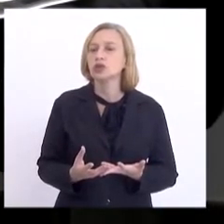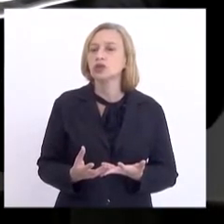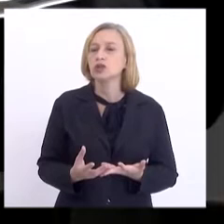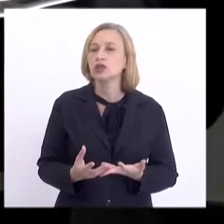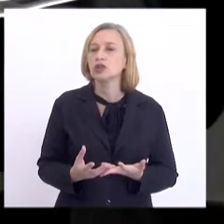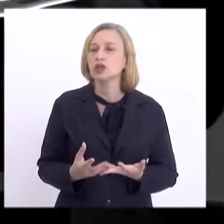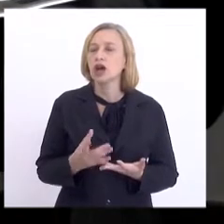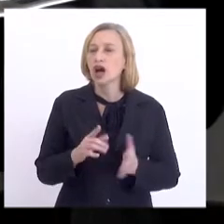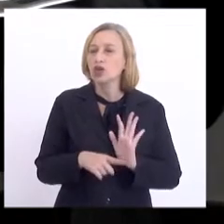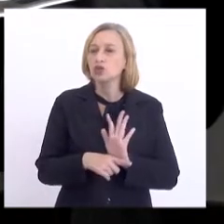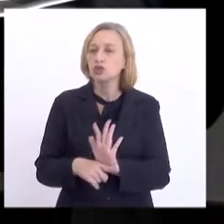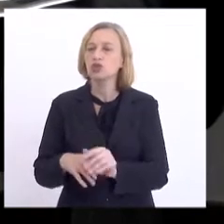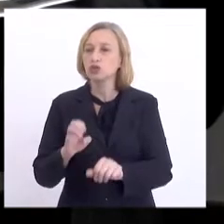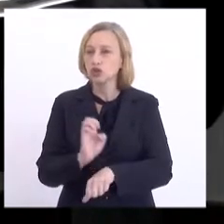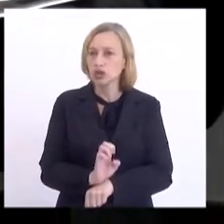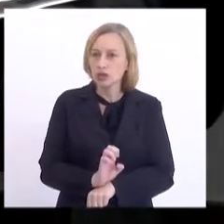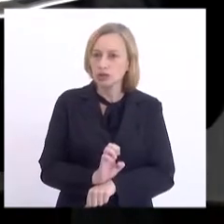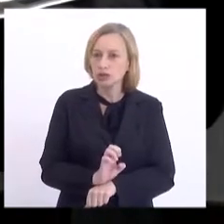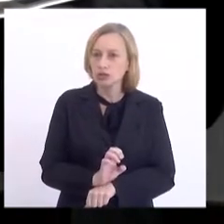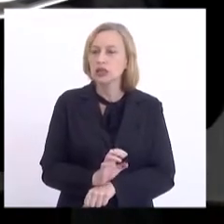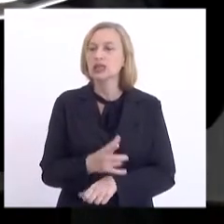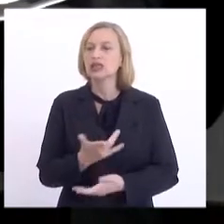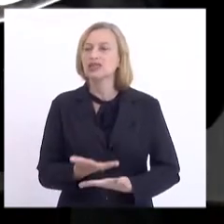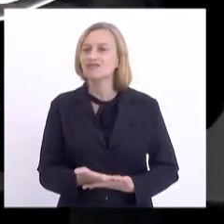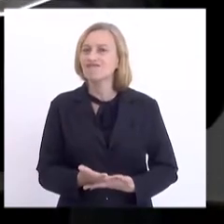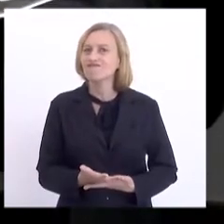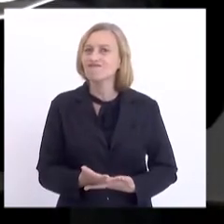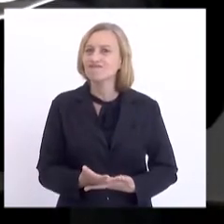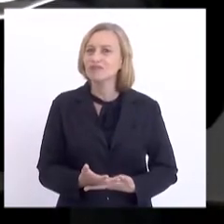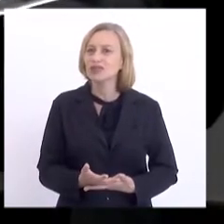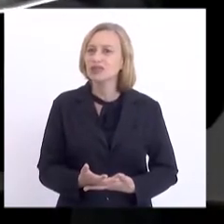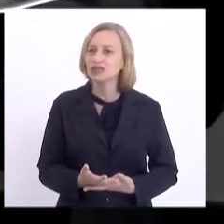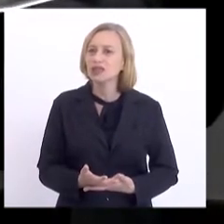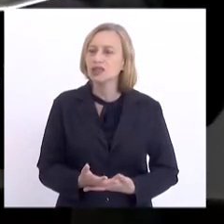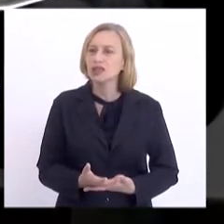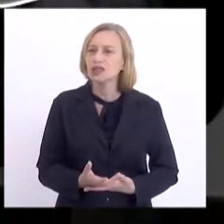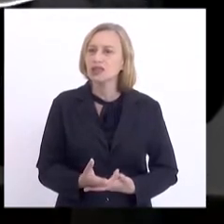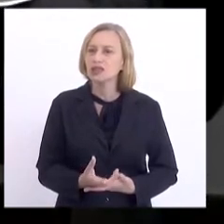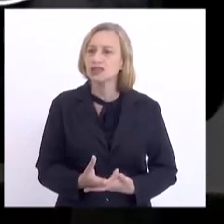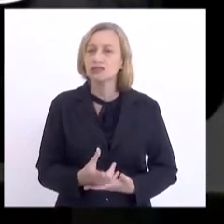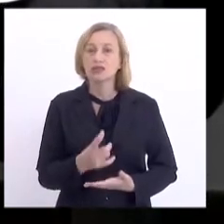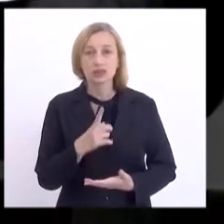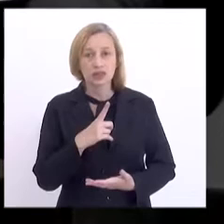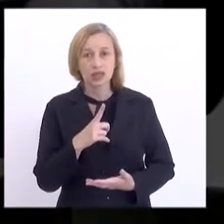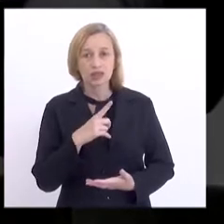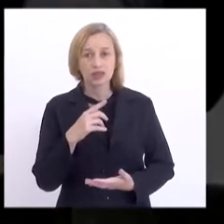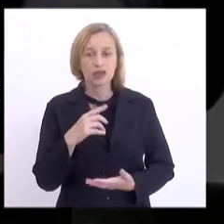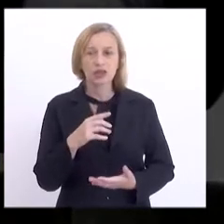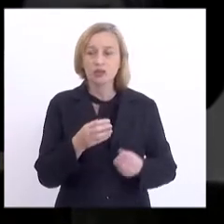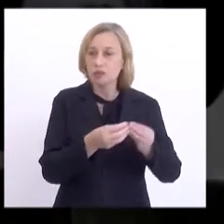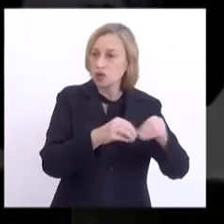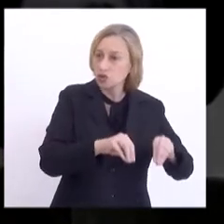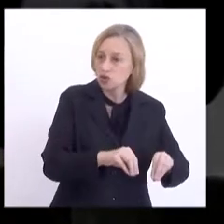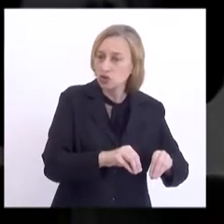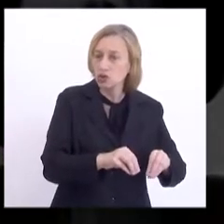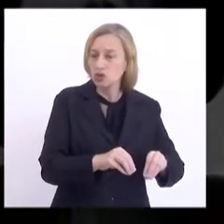Estado E isso tem teve como consequência a aplicação de alguns recursos